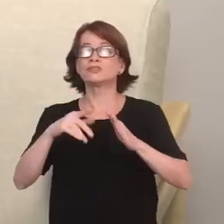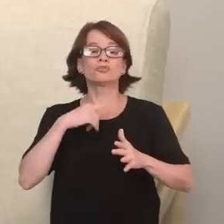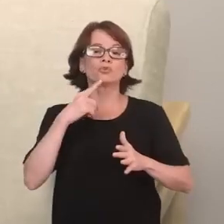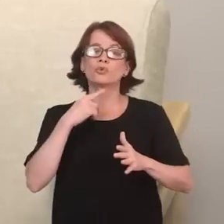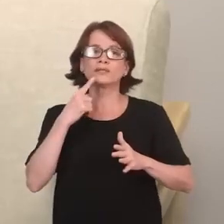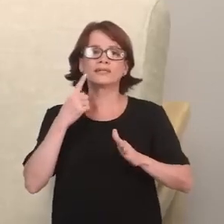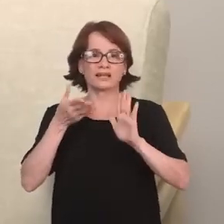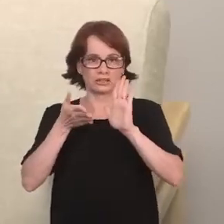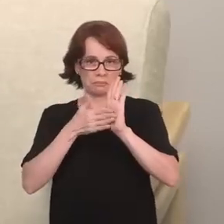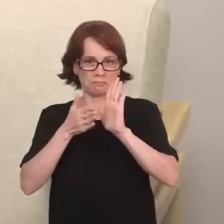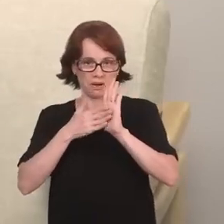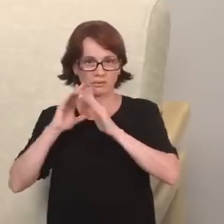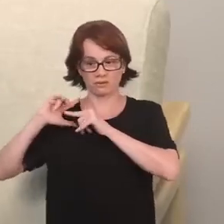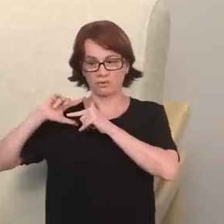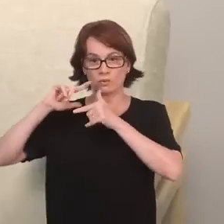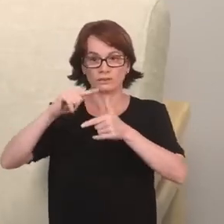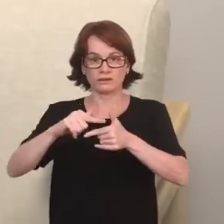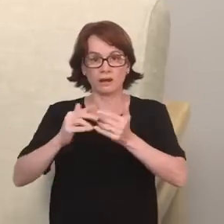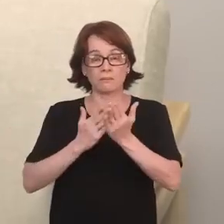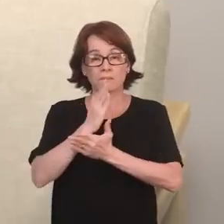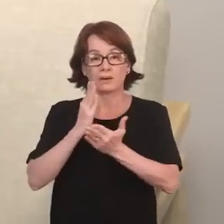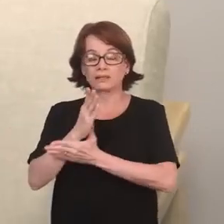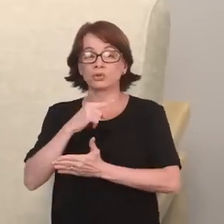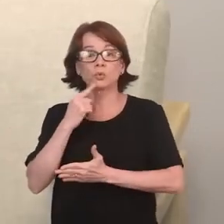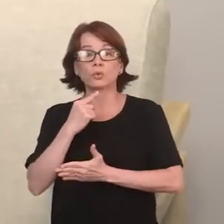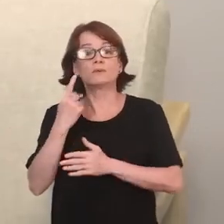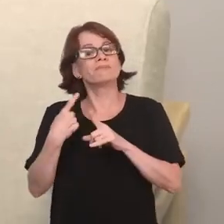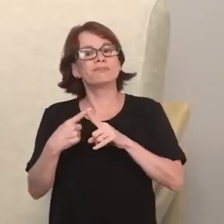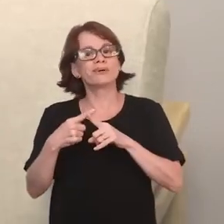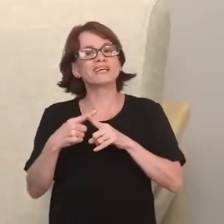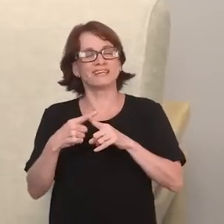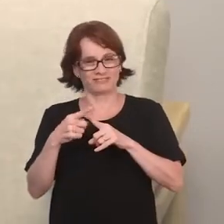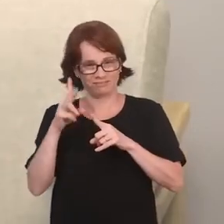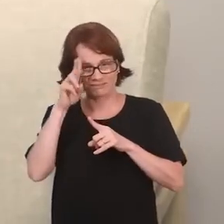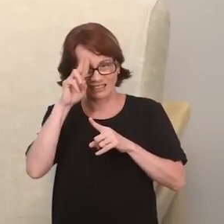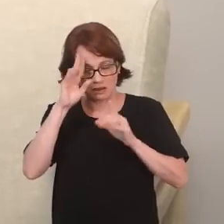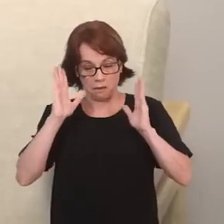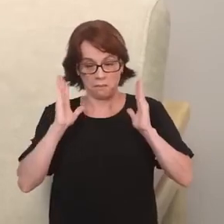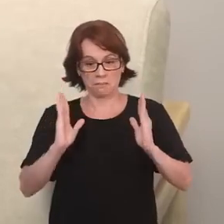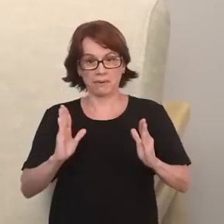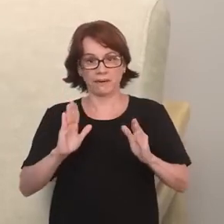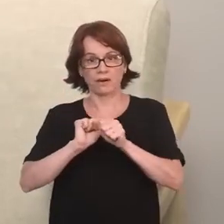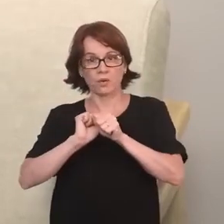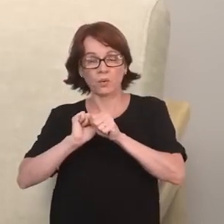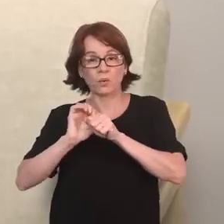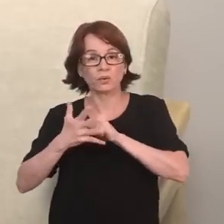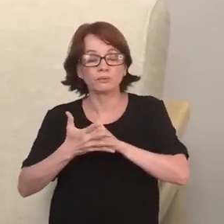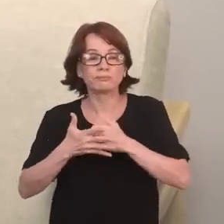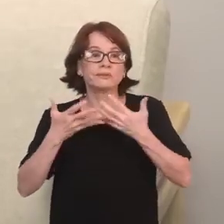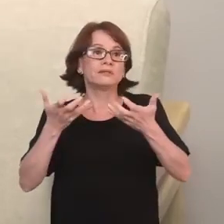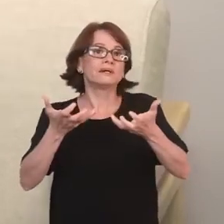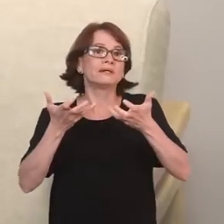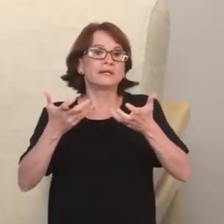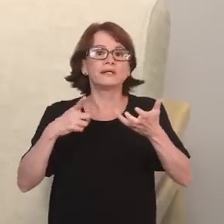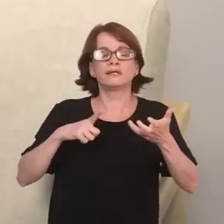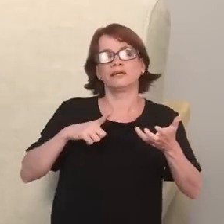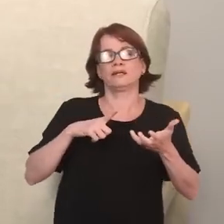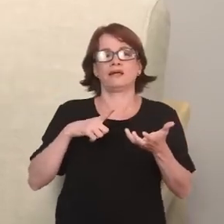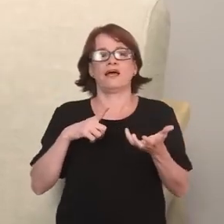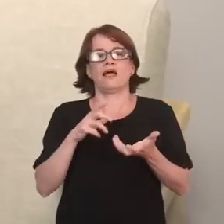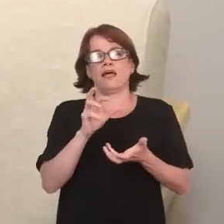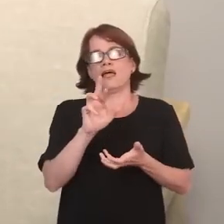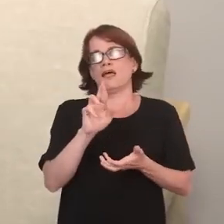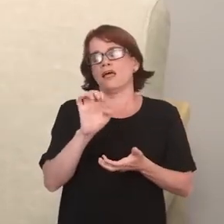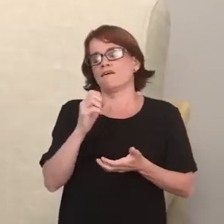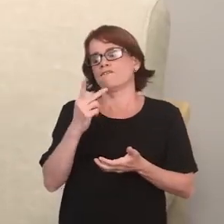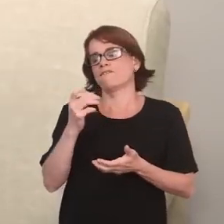governo teve que focar muito em questões reformistas, reforma da Previdência, o novo marco do saneamento,